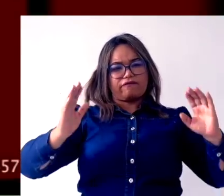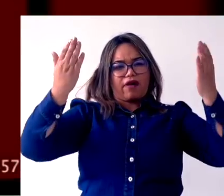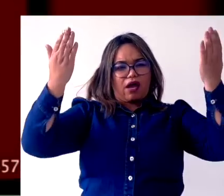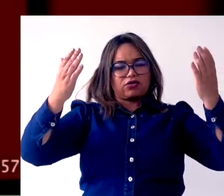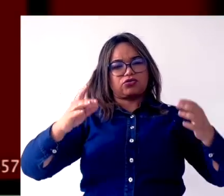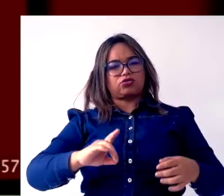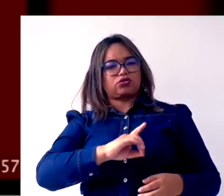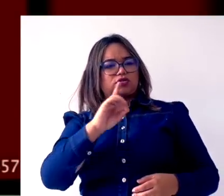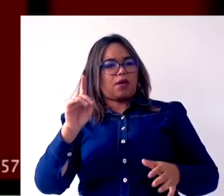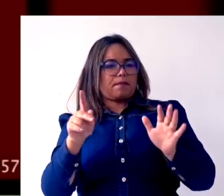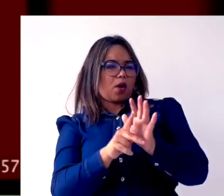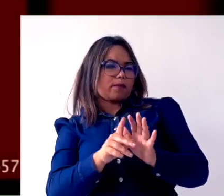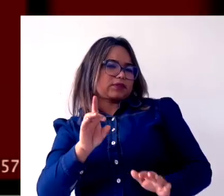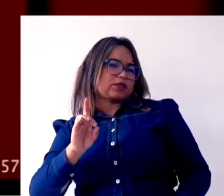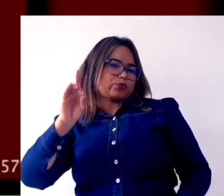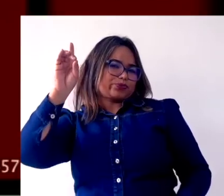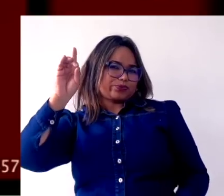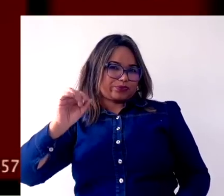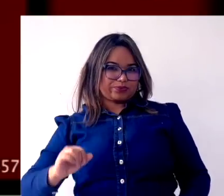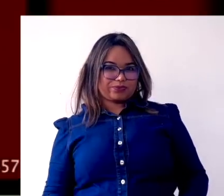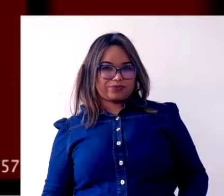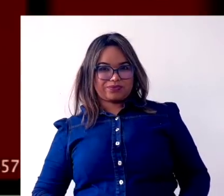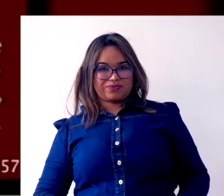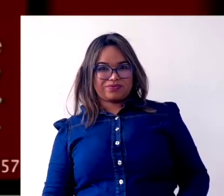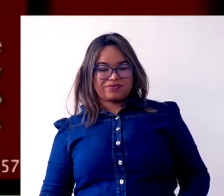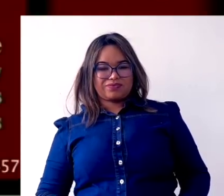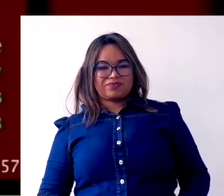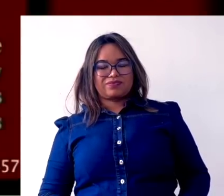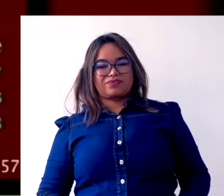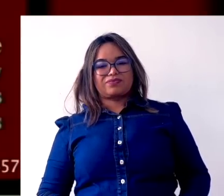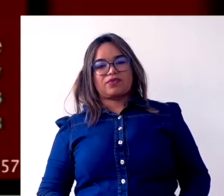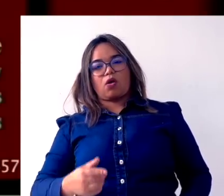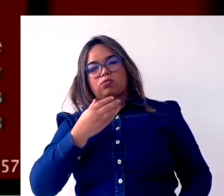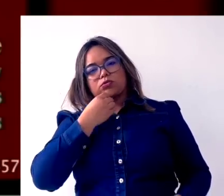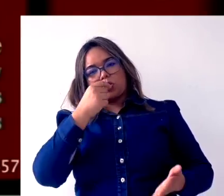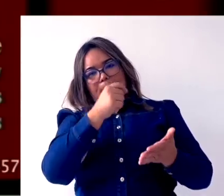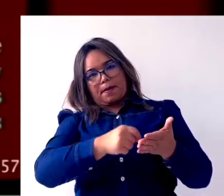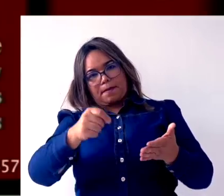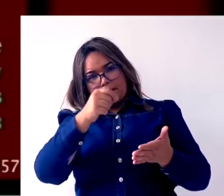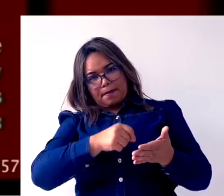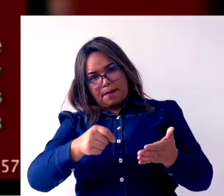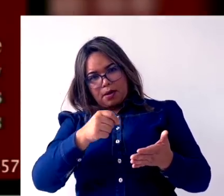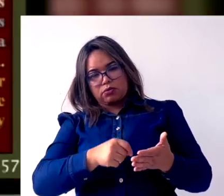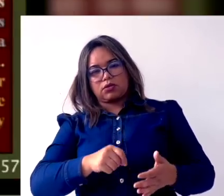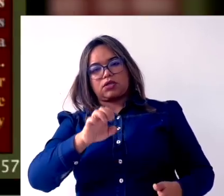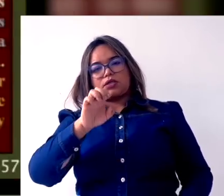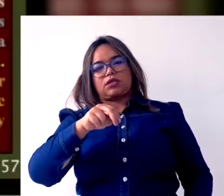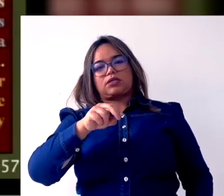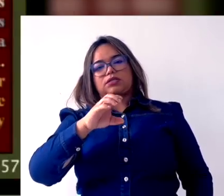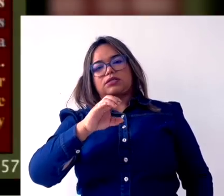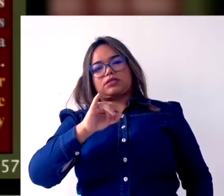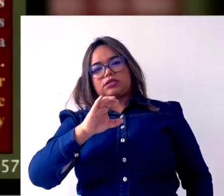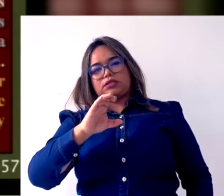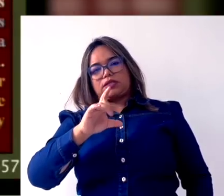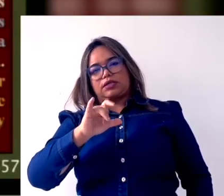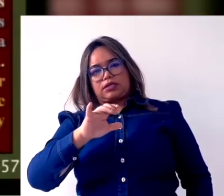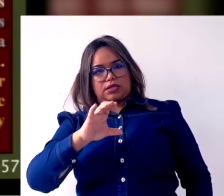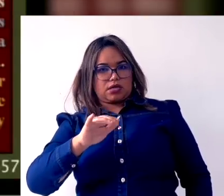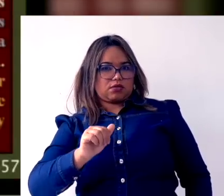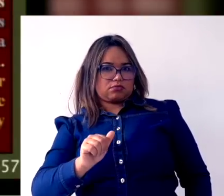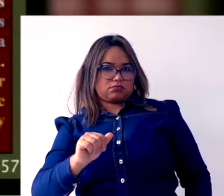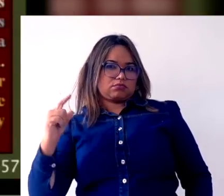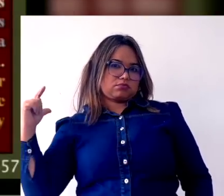Senhor. Ele escreveu toda uma encíclica. Vamos dar uma rápida olhada. Ele diz que é uma tradição. Eles celebram